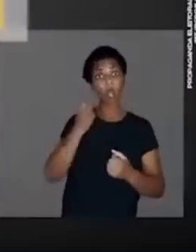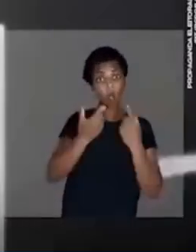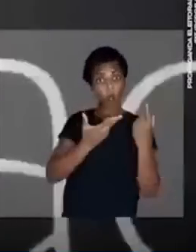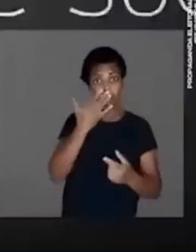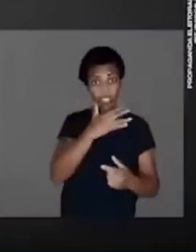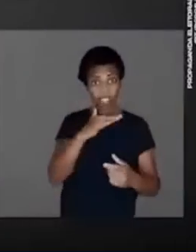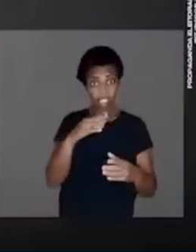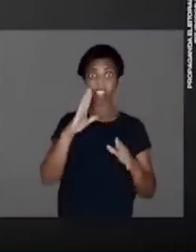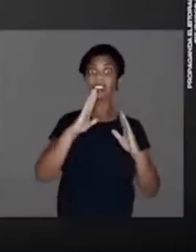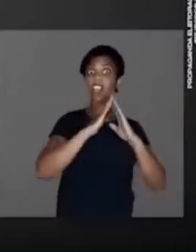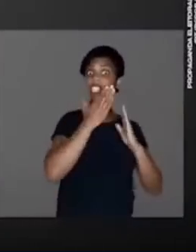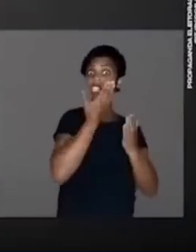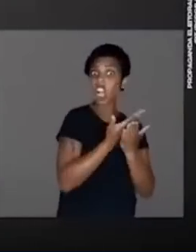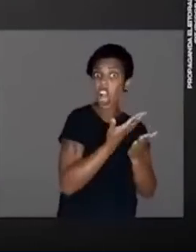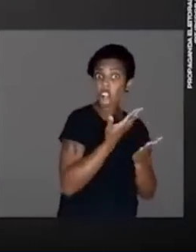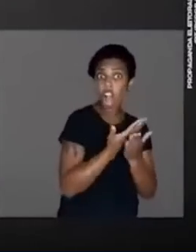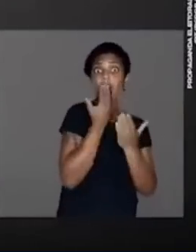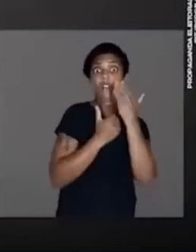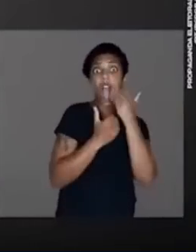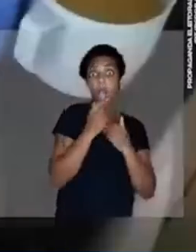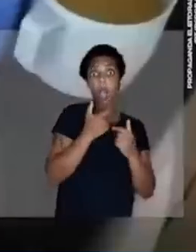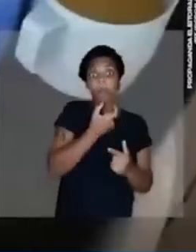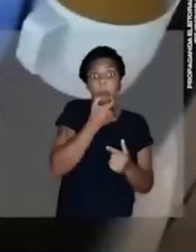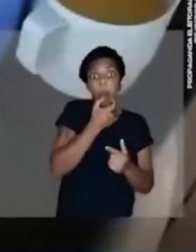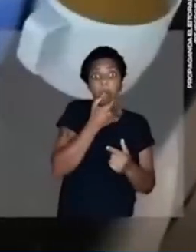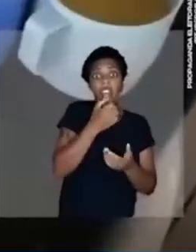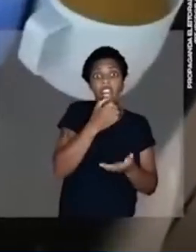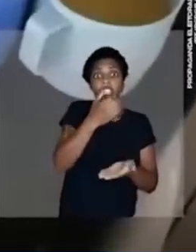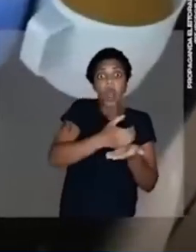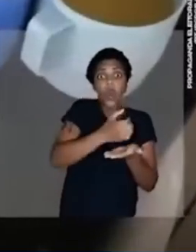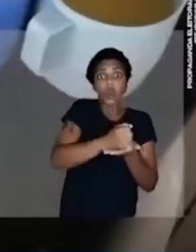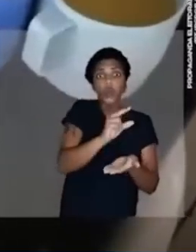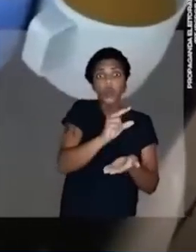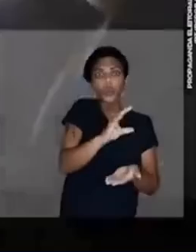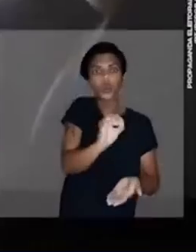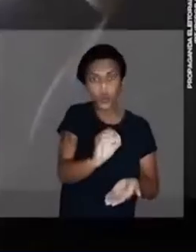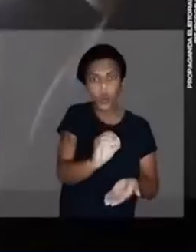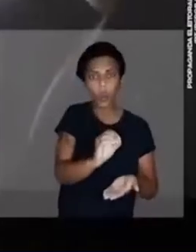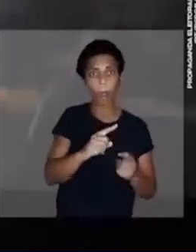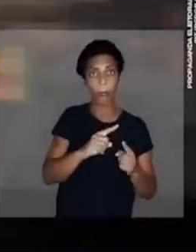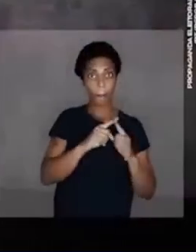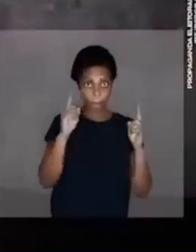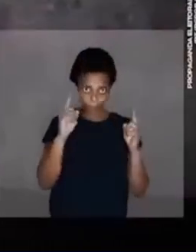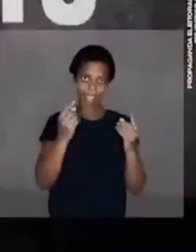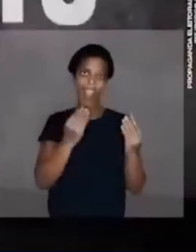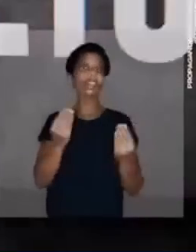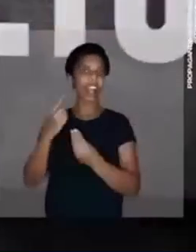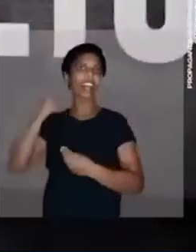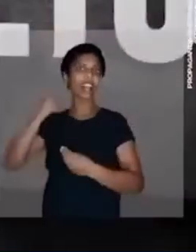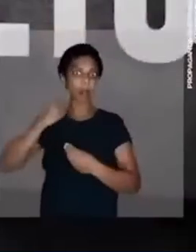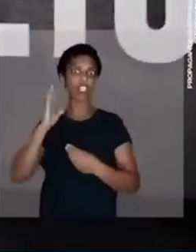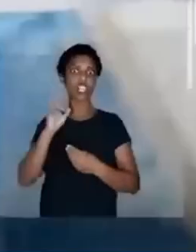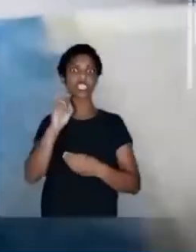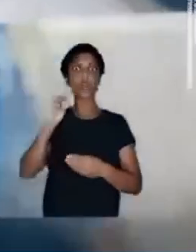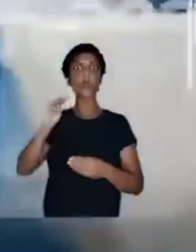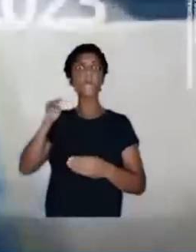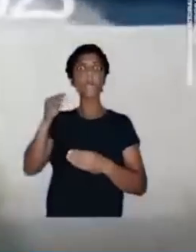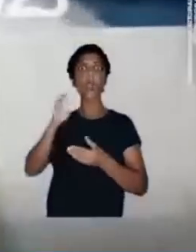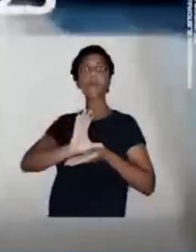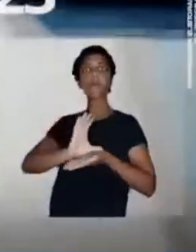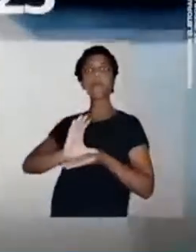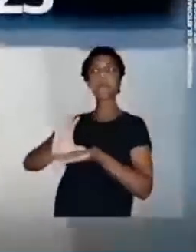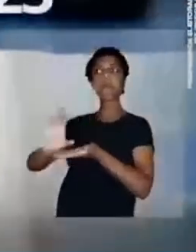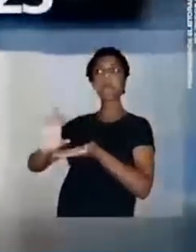escapam. Tem crianças comendo bolacha seca e suco em pó na refeição. Já para os deputados, Bolsonaro liberou mais de